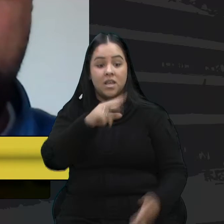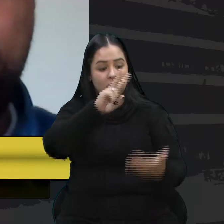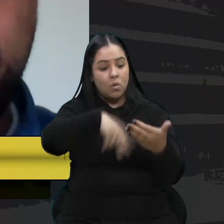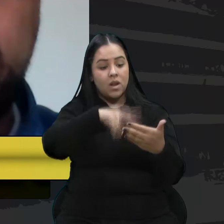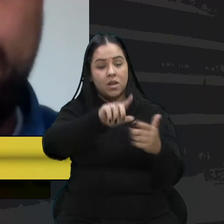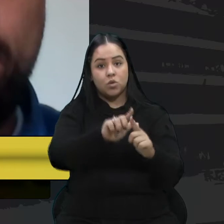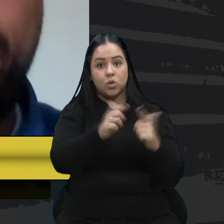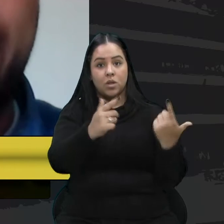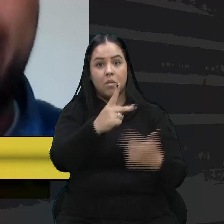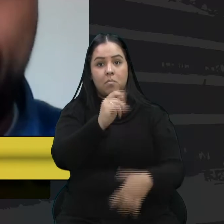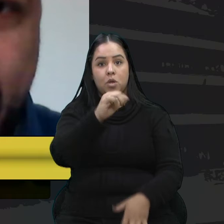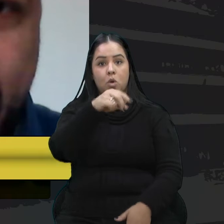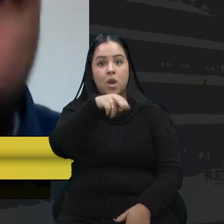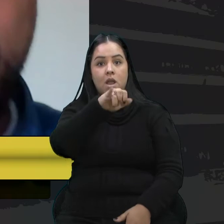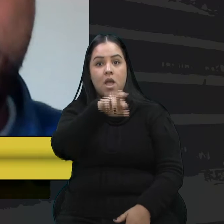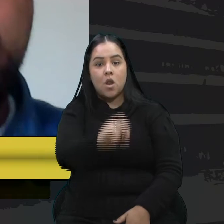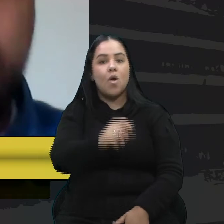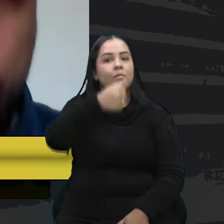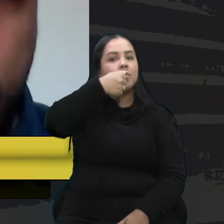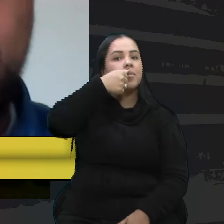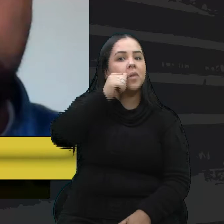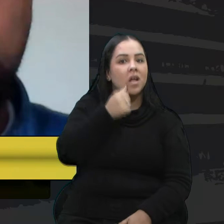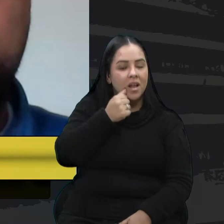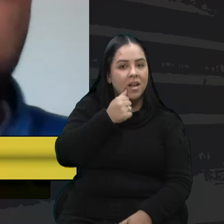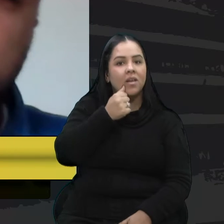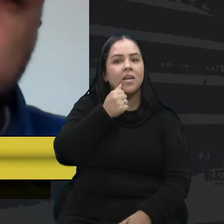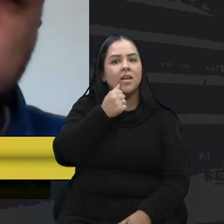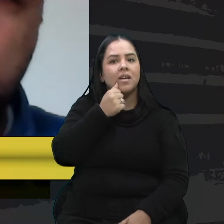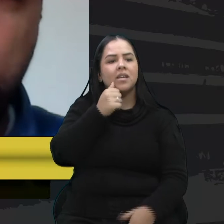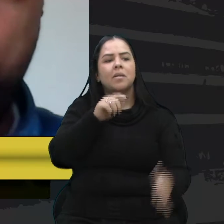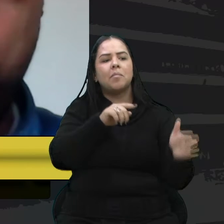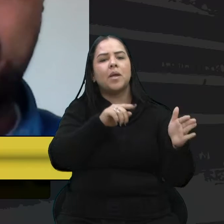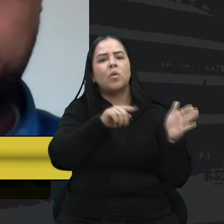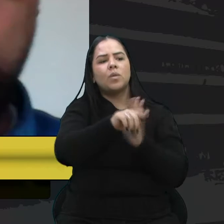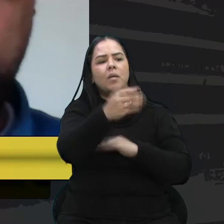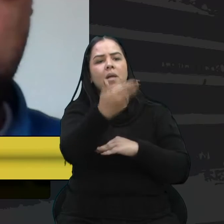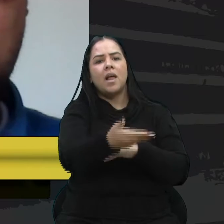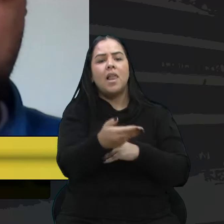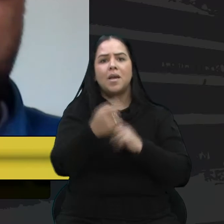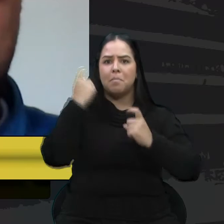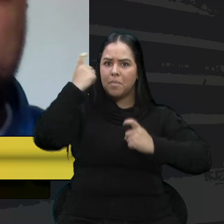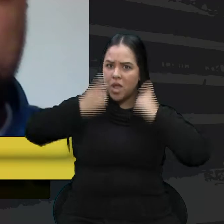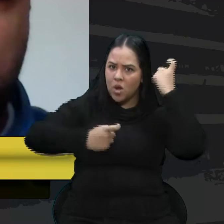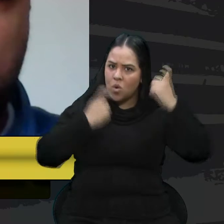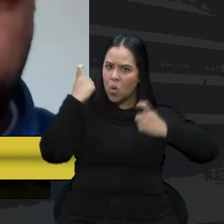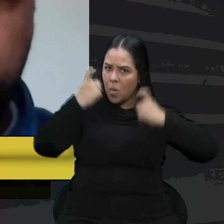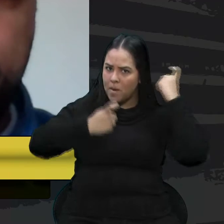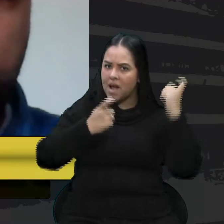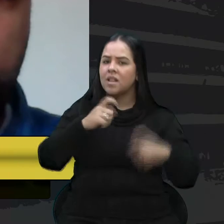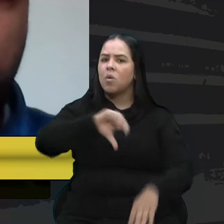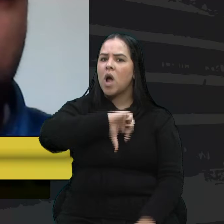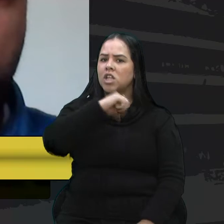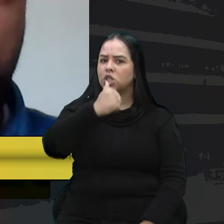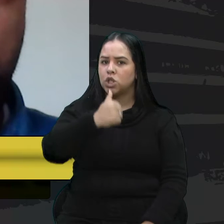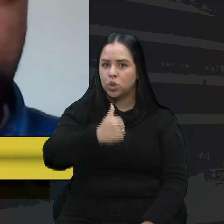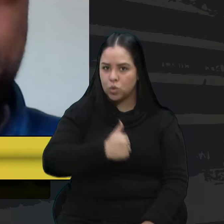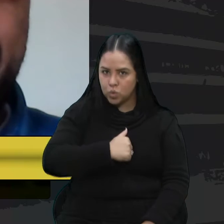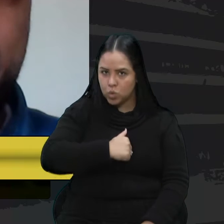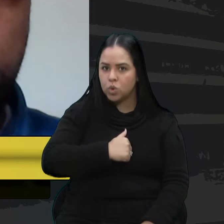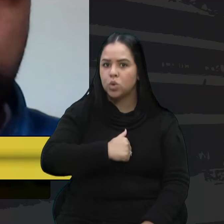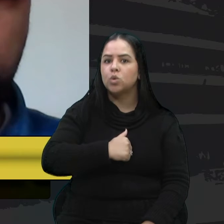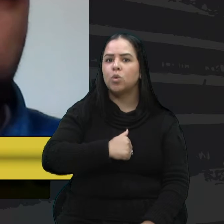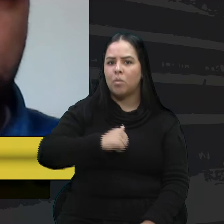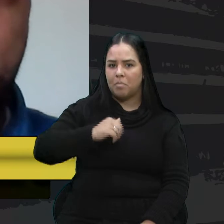a vice-prefeita Paula questionada sobre isso, mostrando preocupação com as atitudes do